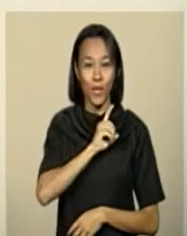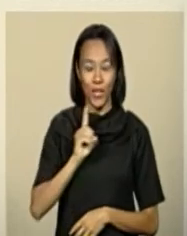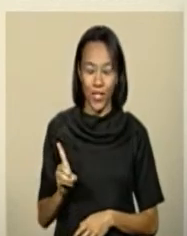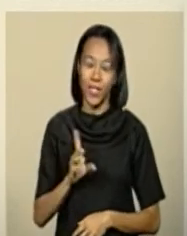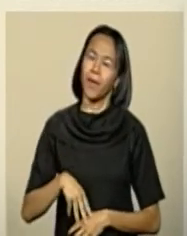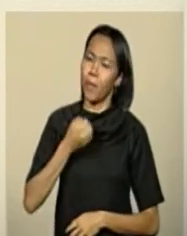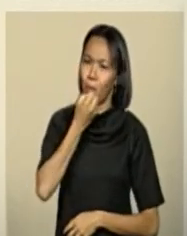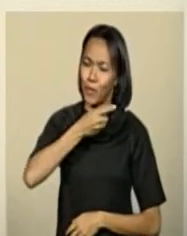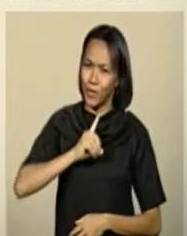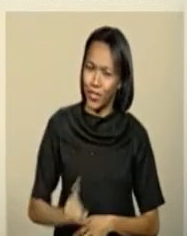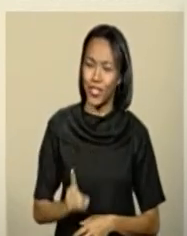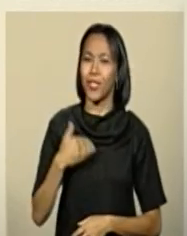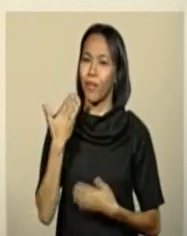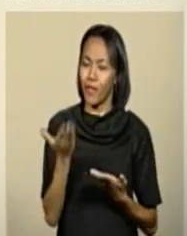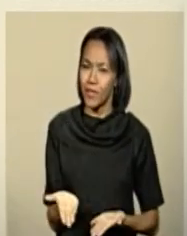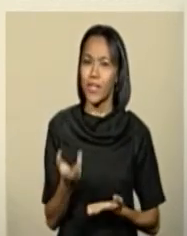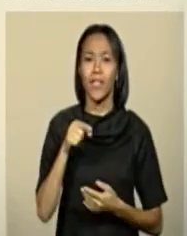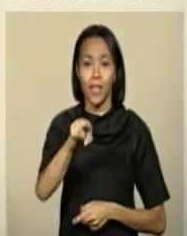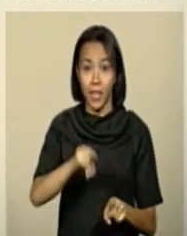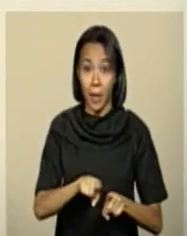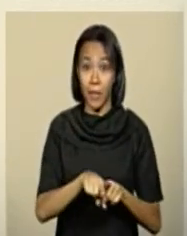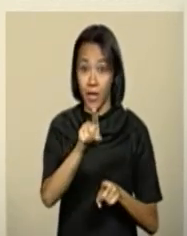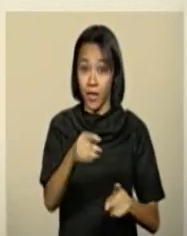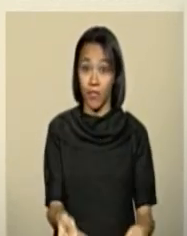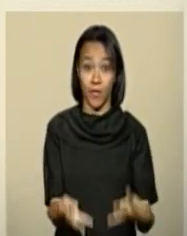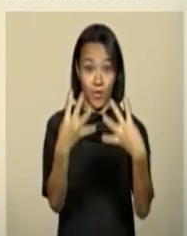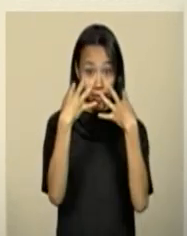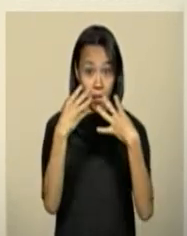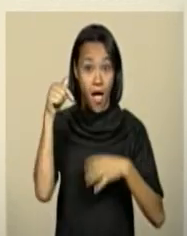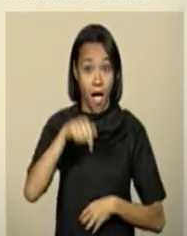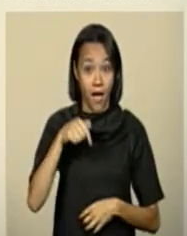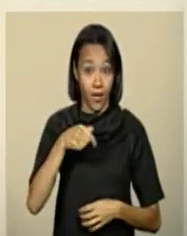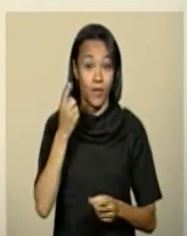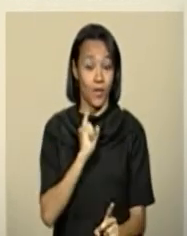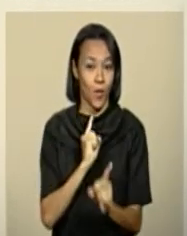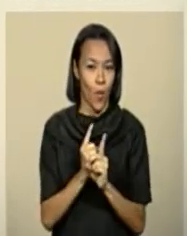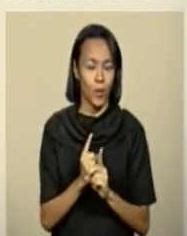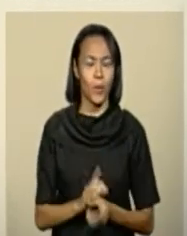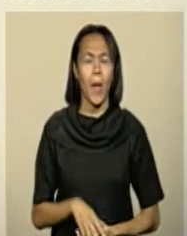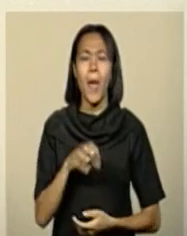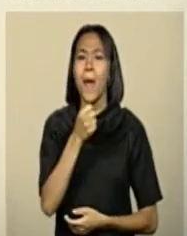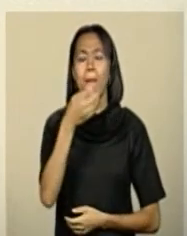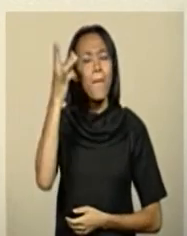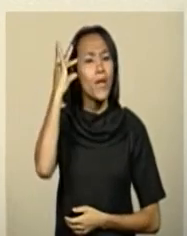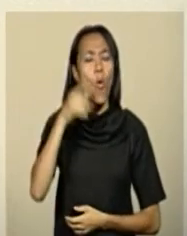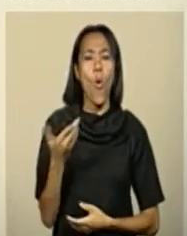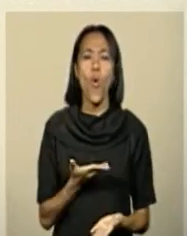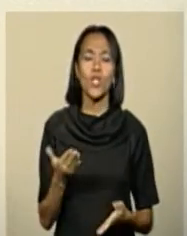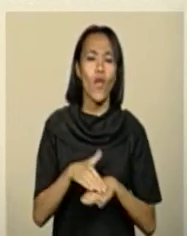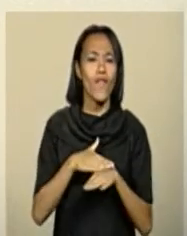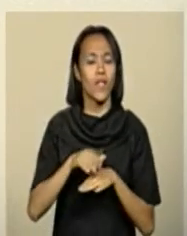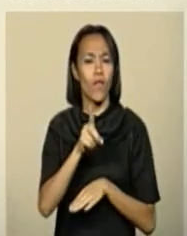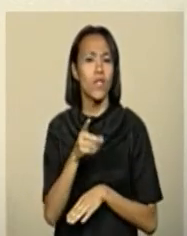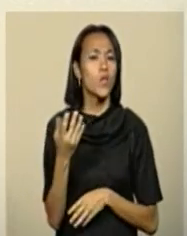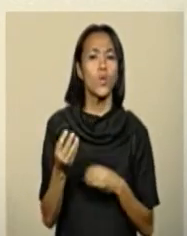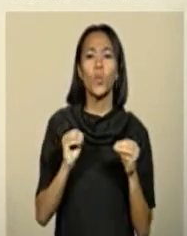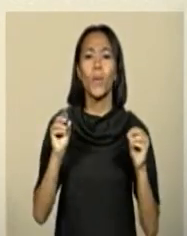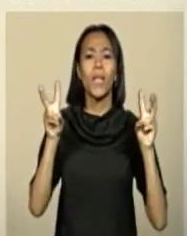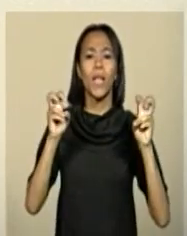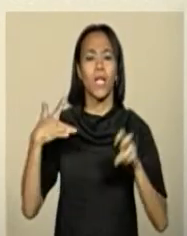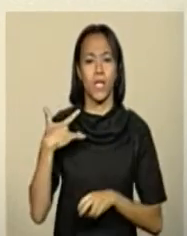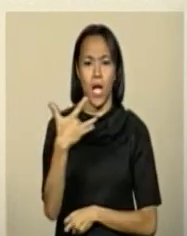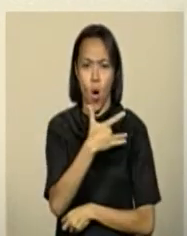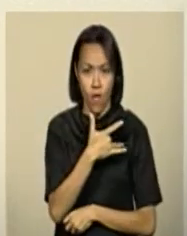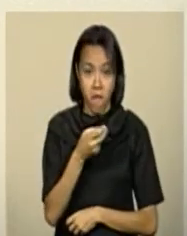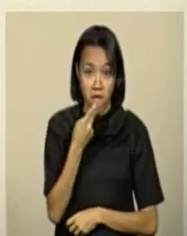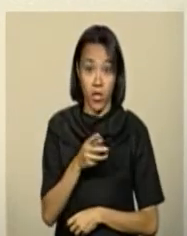Bom dia, Luciano, e bom dia para você, ouvinte, que nos acompanha aqui no Café. Presidenta, hoje eu queria conversar com a senhora sobre saúde. Vamos falar